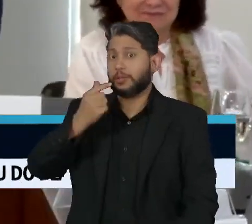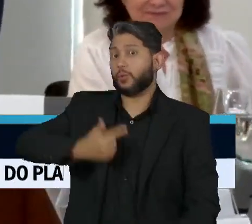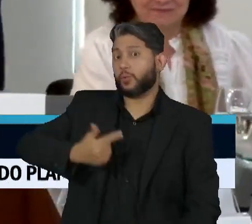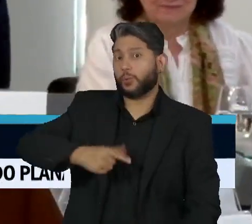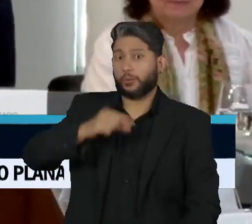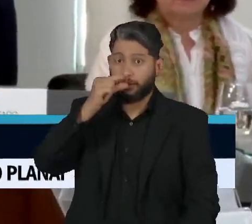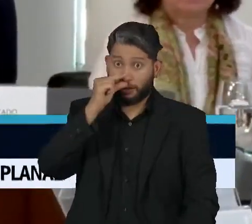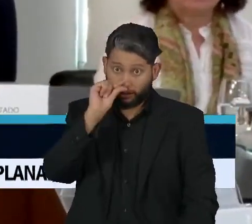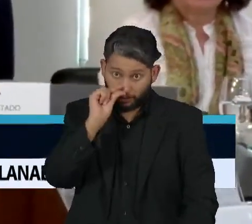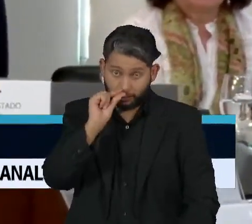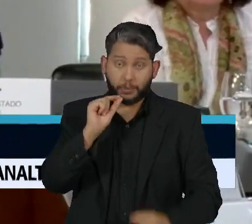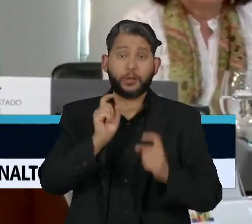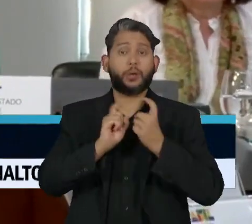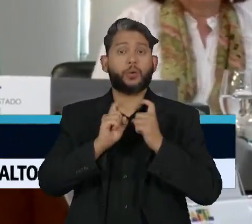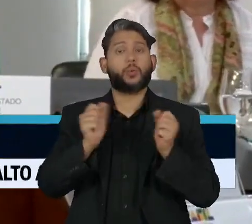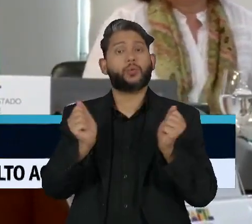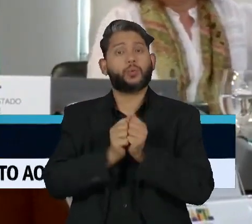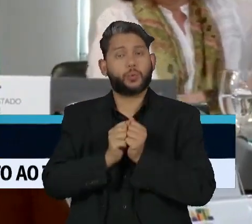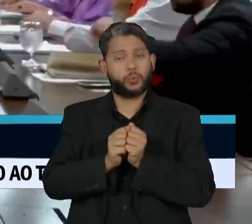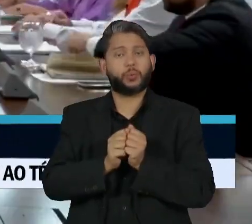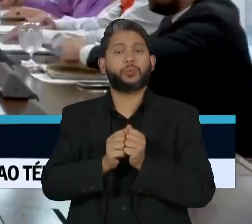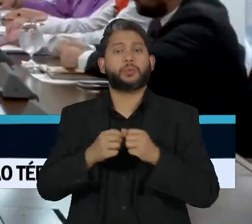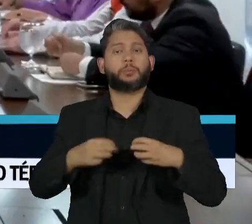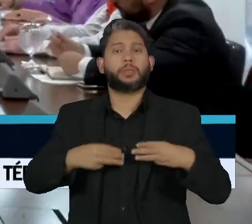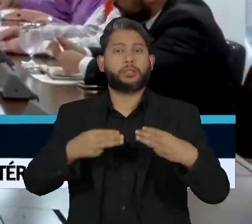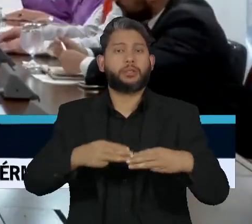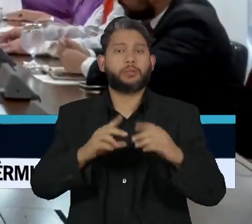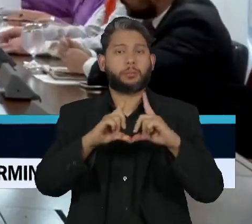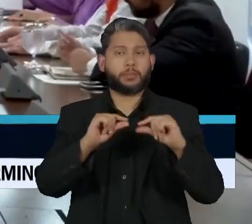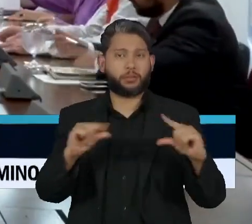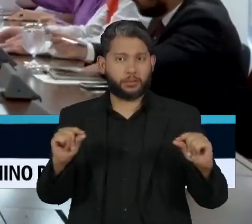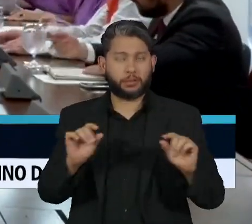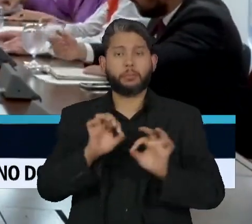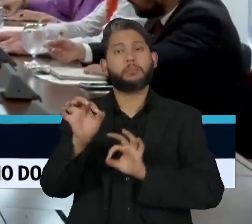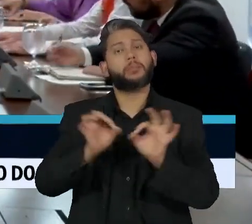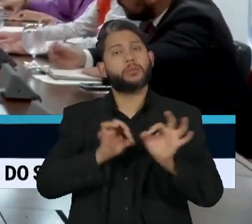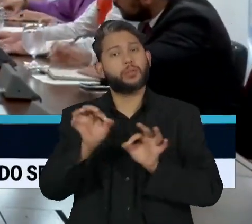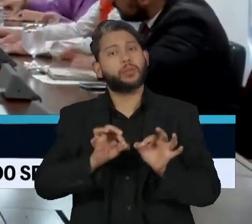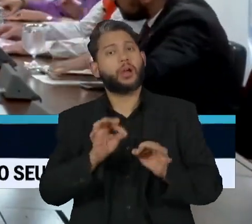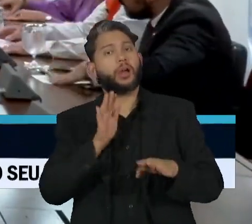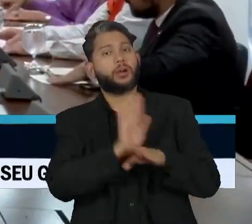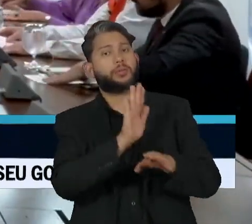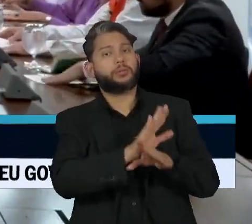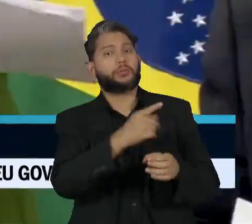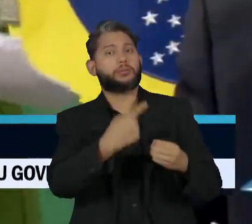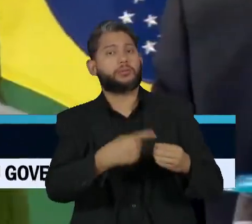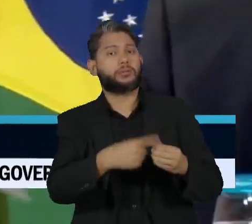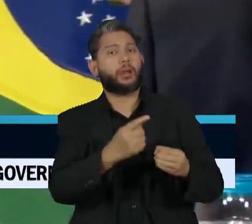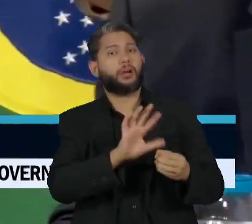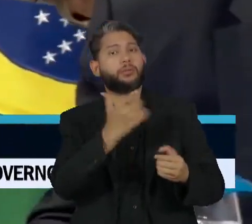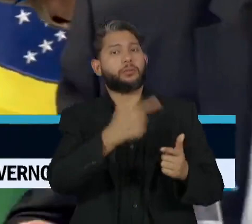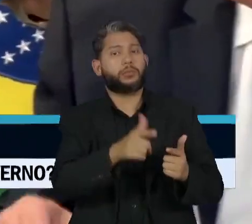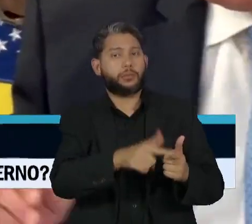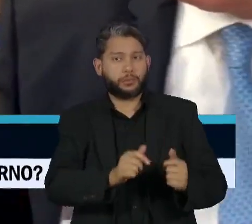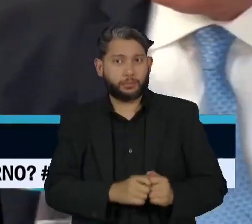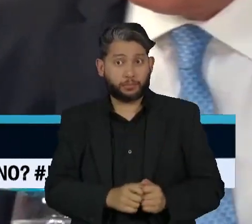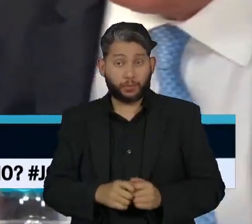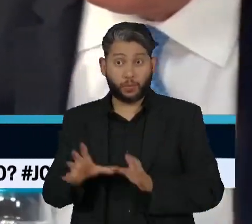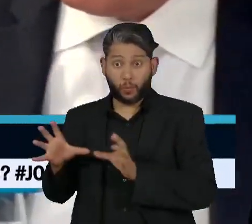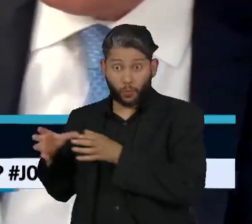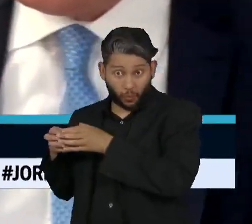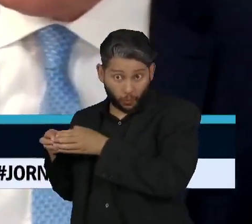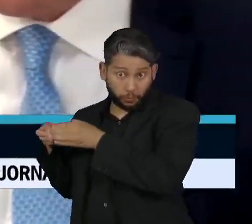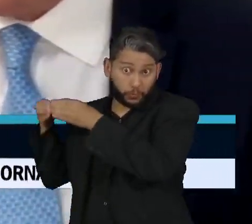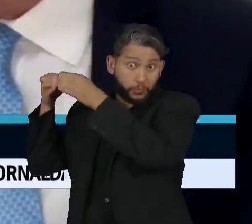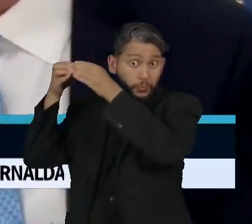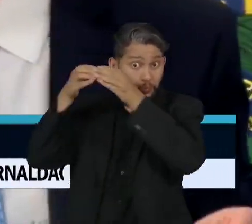se reuniu com ministros hoje em Brasília para planejar a recuperação das cidades destruídas. Ele e uma comitiva viajam